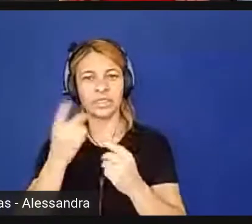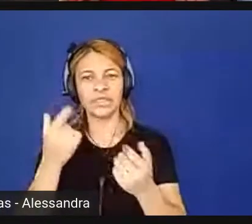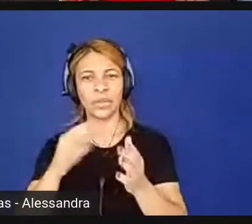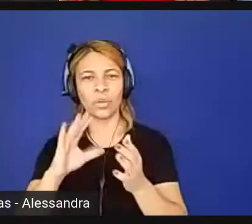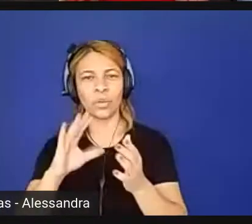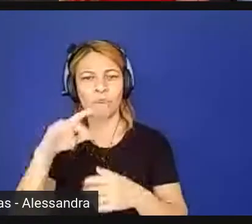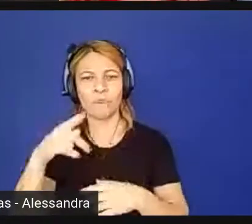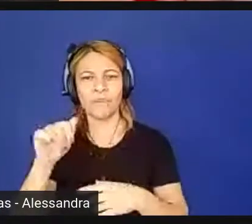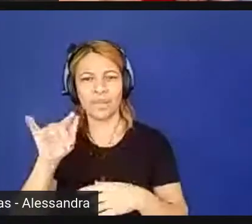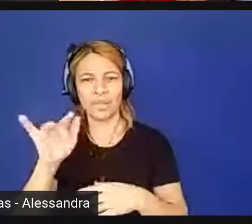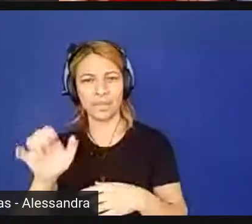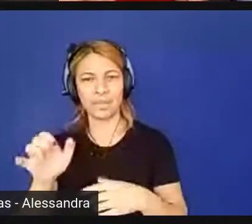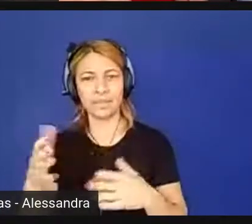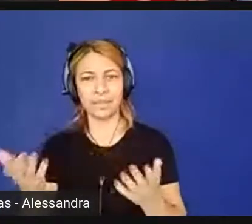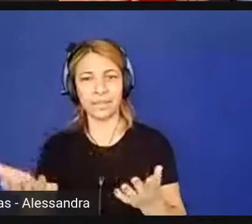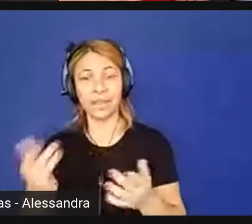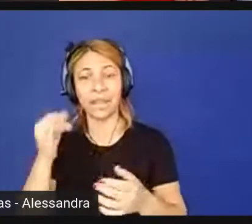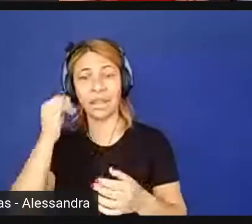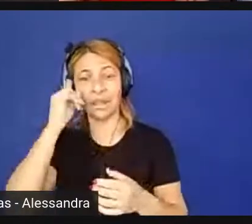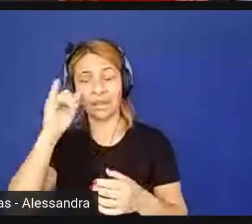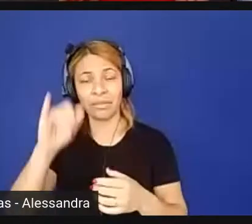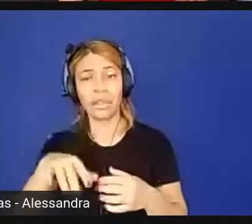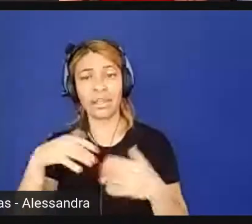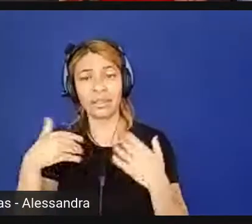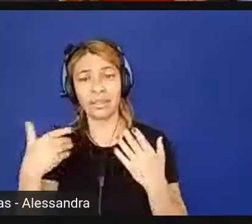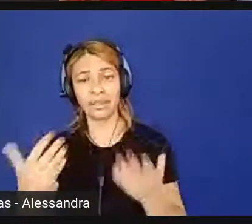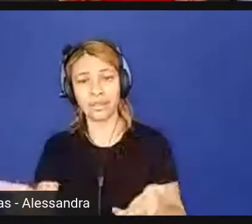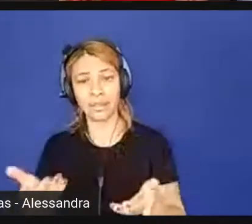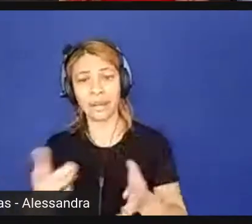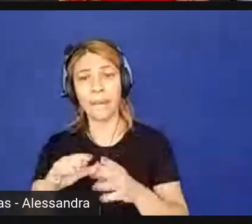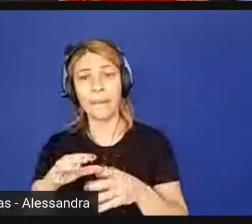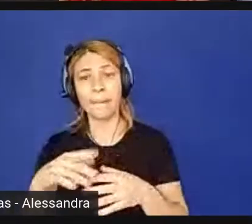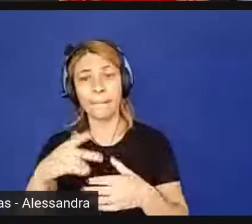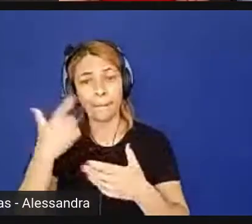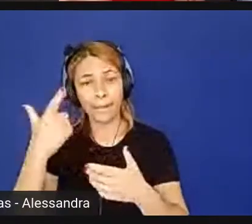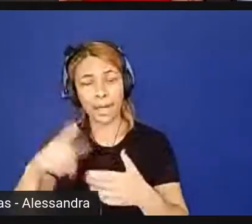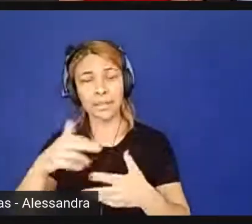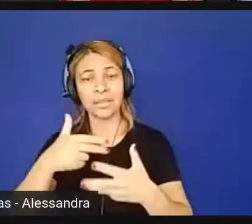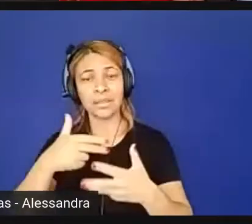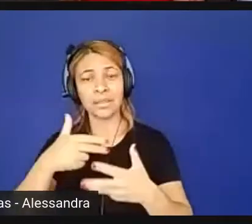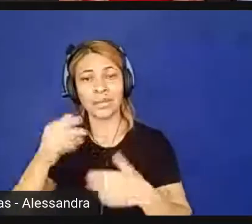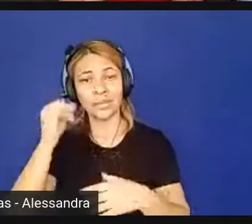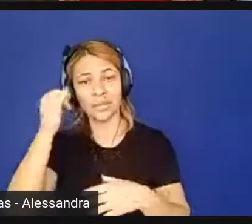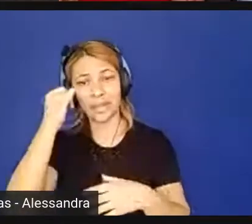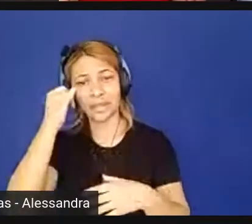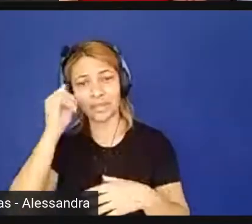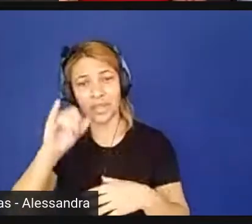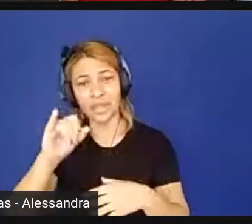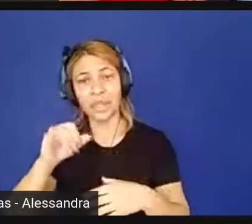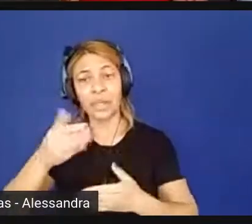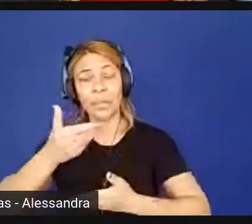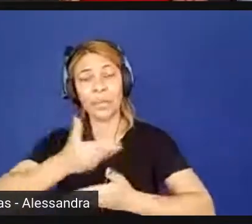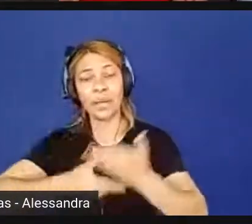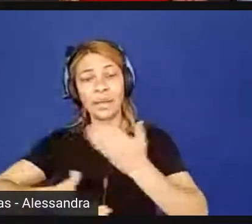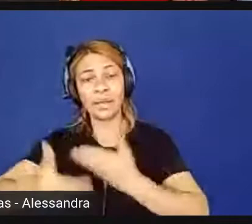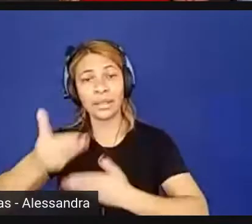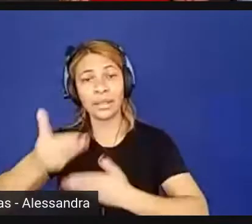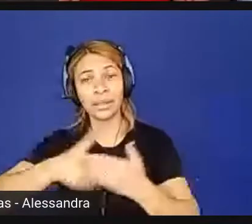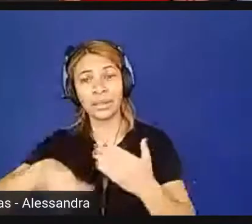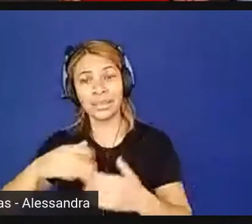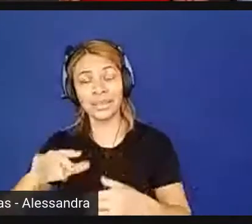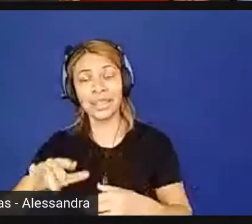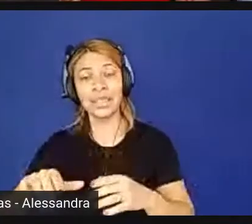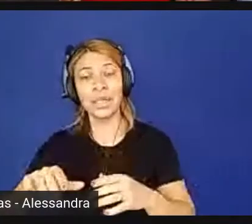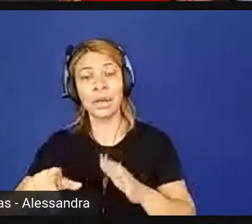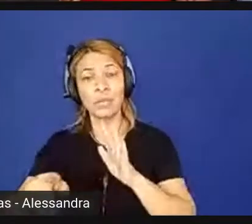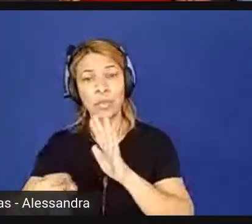né? Evitar, então, seria mais um elemento para evitar, né, que o relacionamento entre agente público e privado